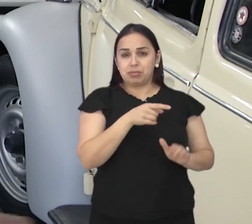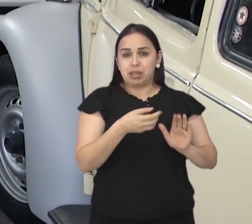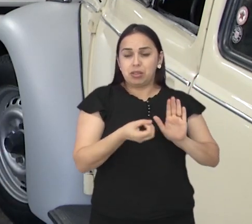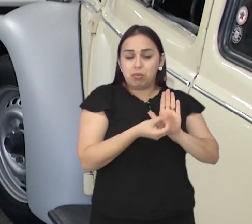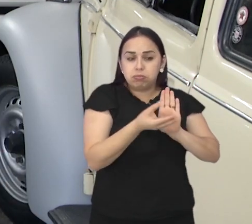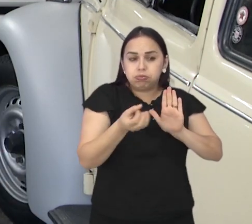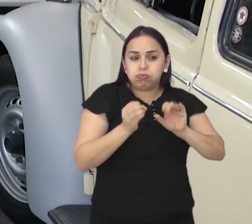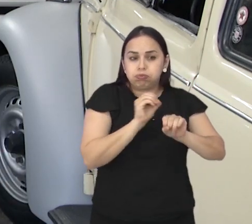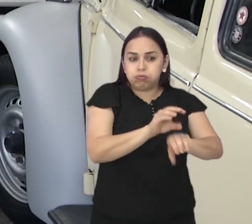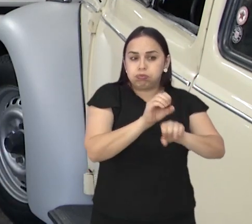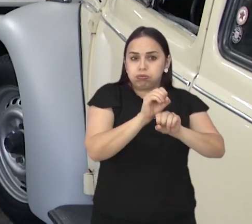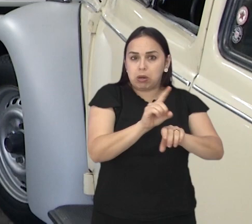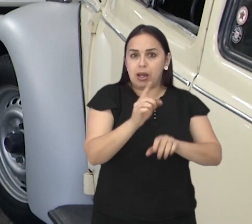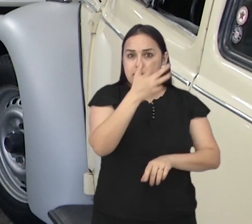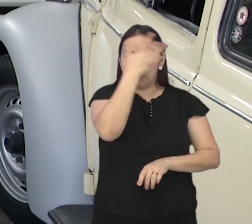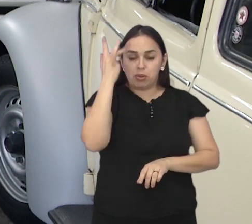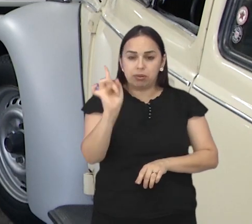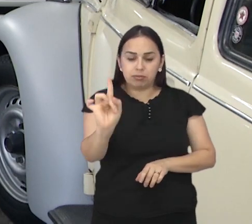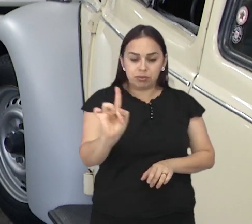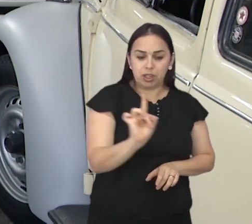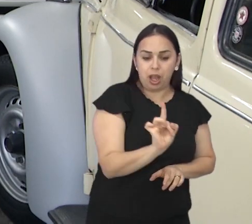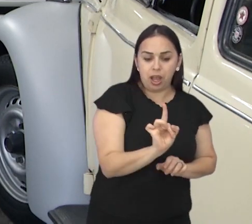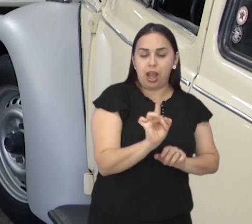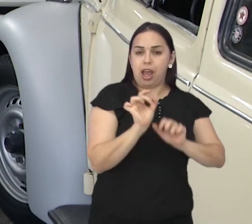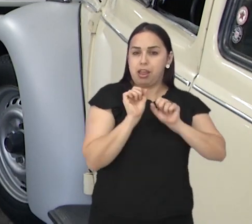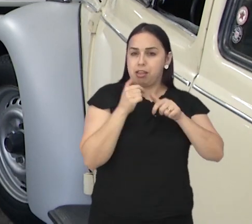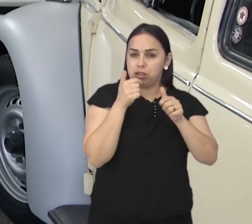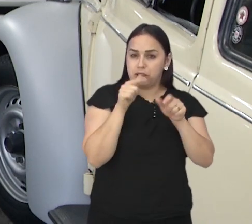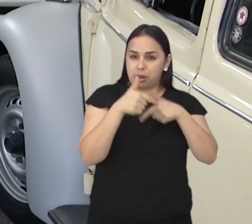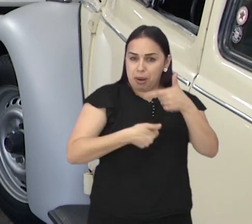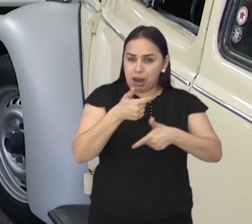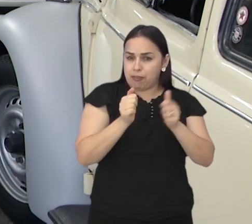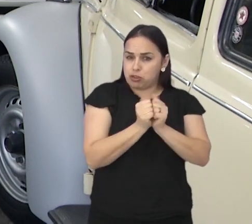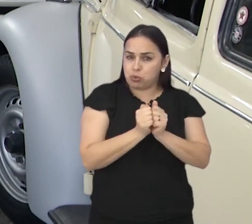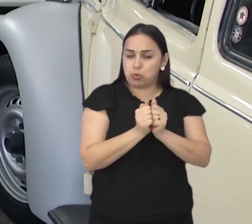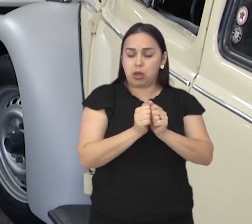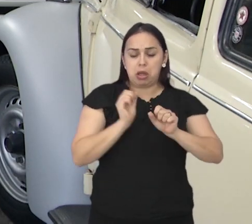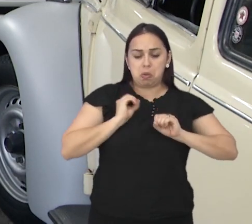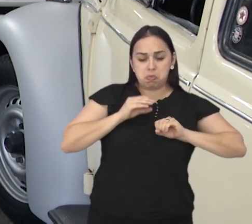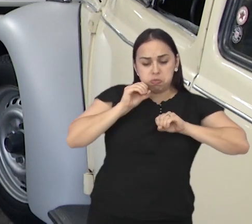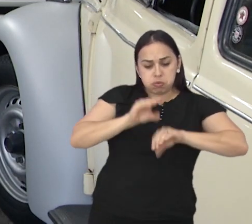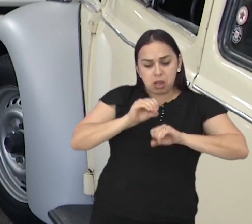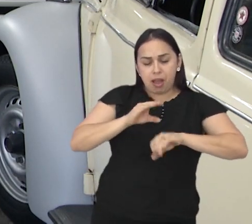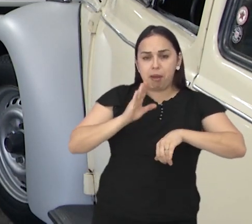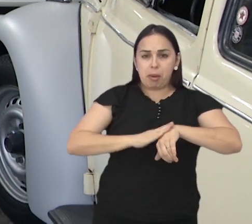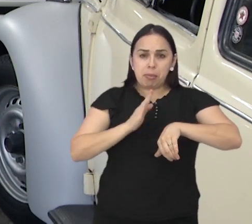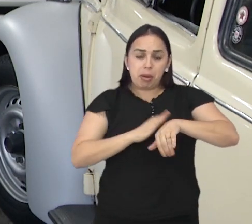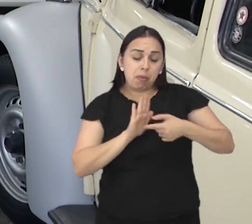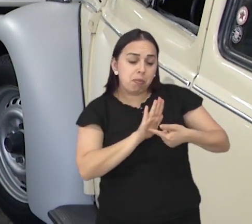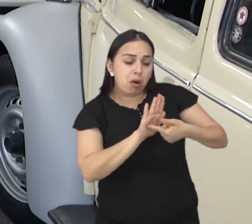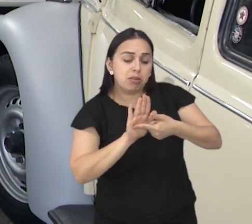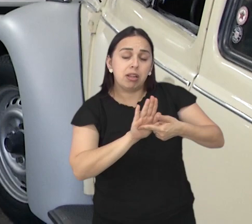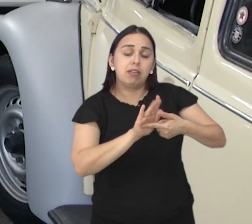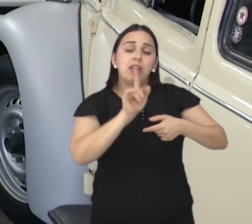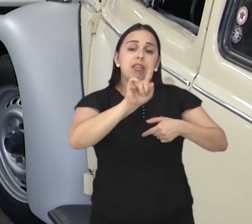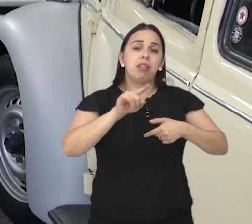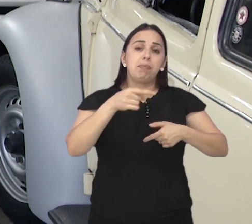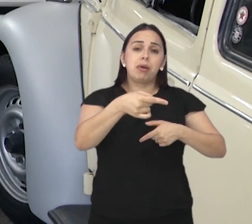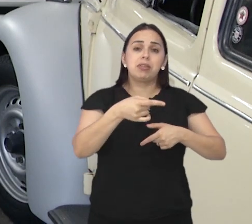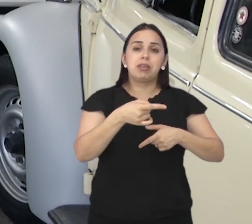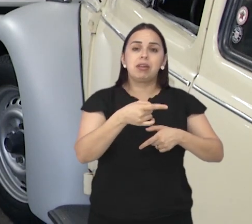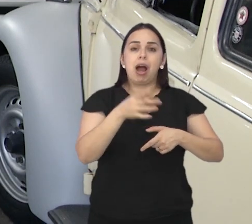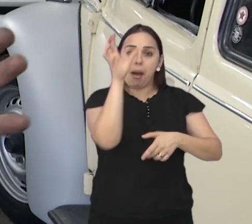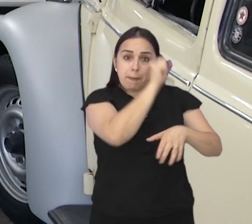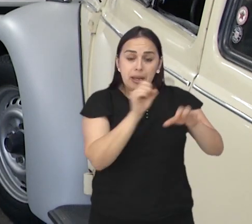momento que a gente deixou as pessoas virem trabalhar com a gente, ensinar, mostrar como é que faz, até o ponto